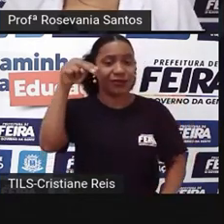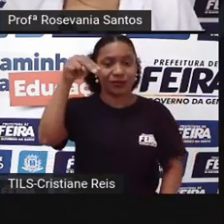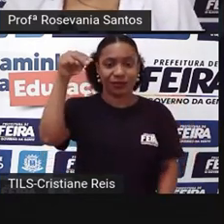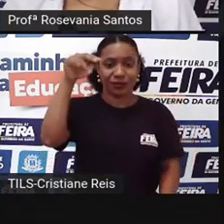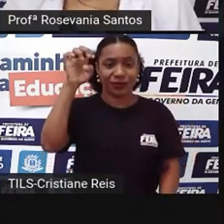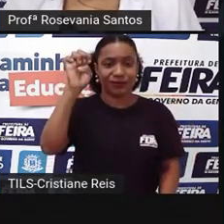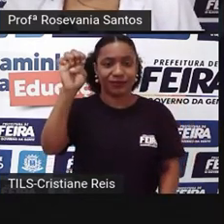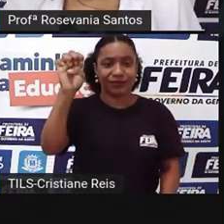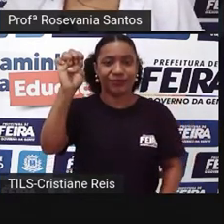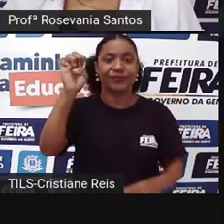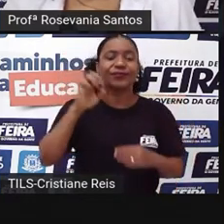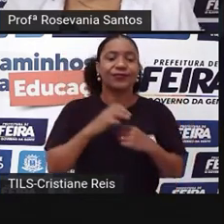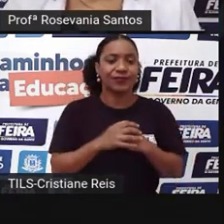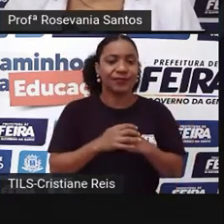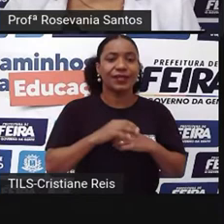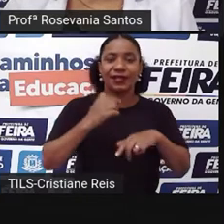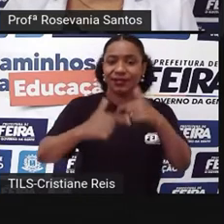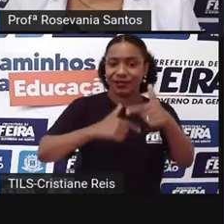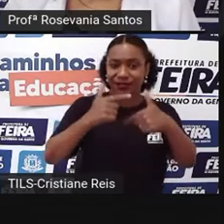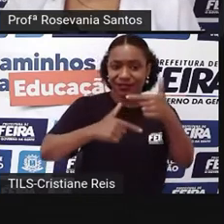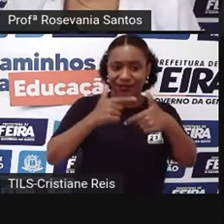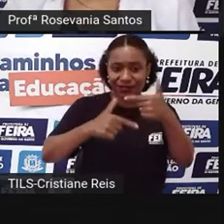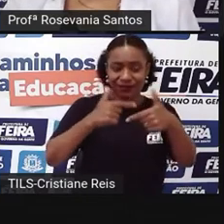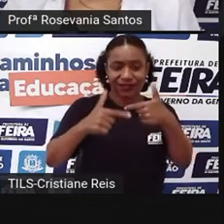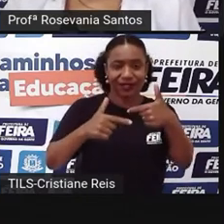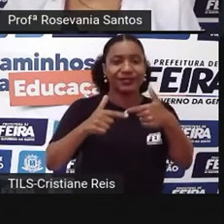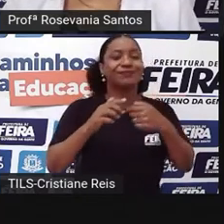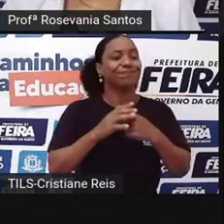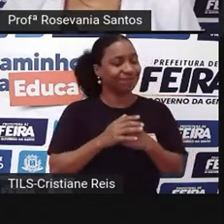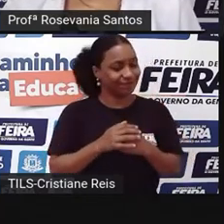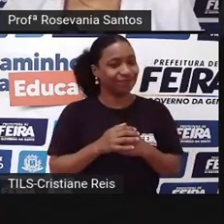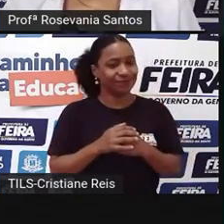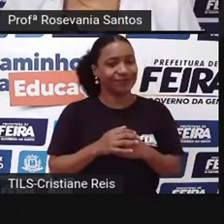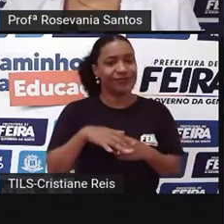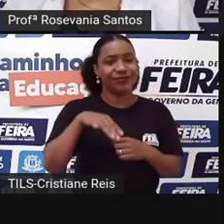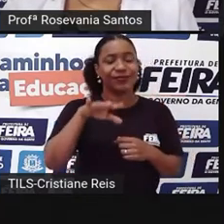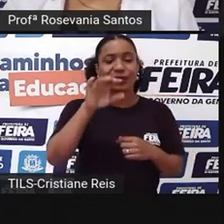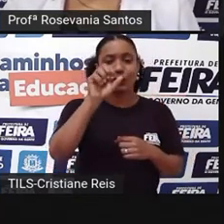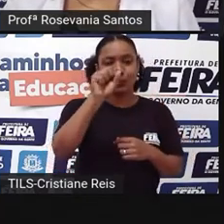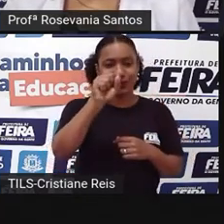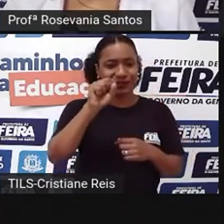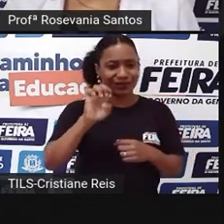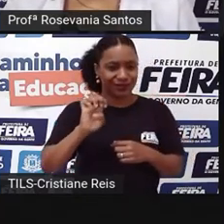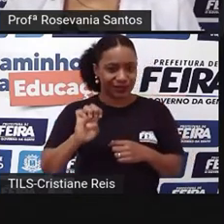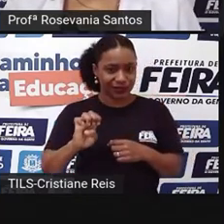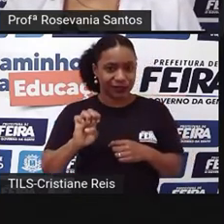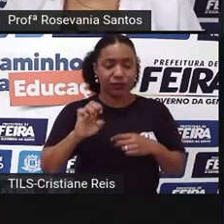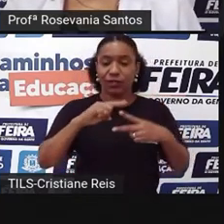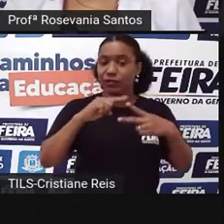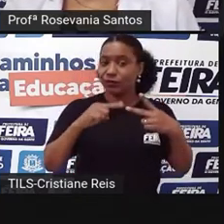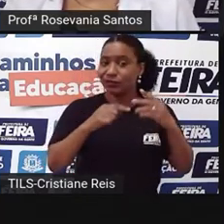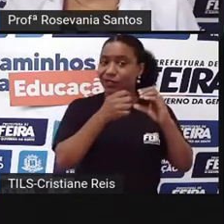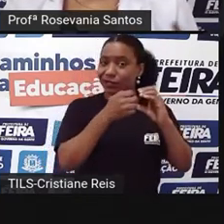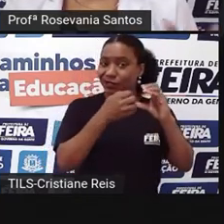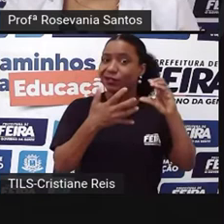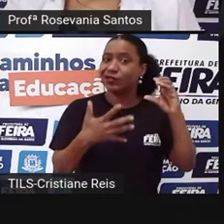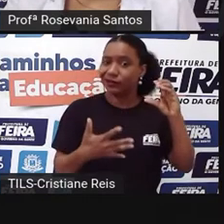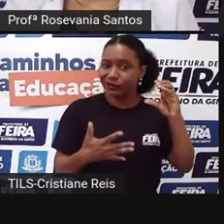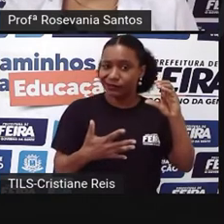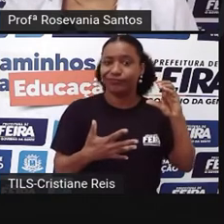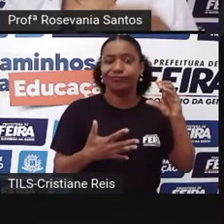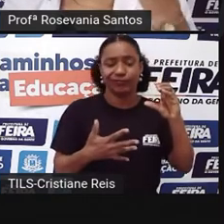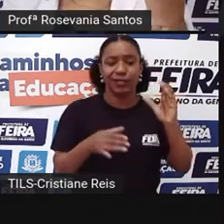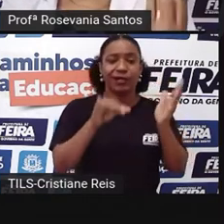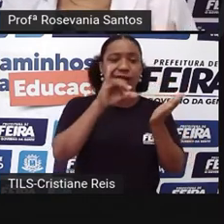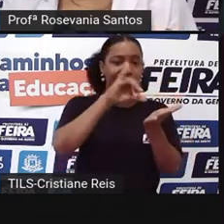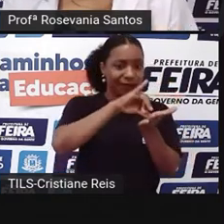e essa atividade mineradora na região sudeste. Então, foram esses dois fatores que fizeram com que houvesse essa mudança de eixo